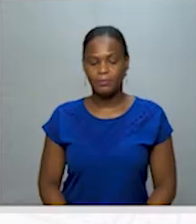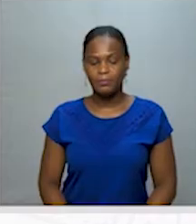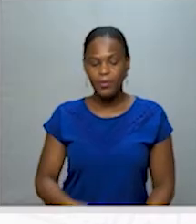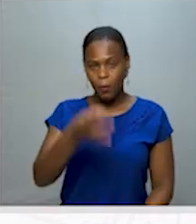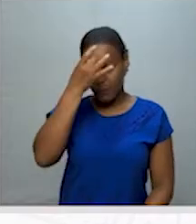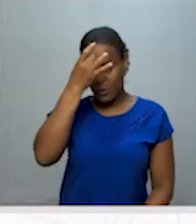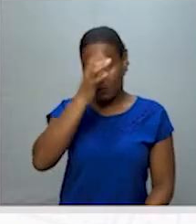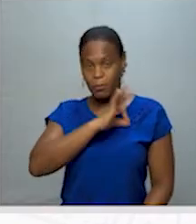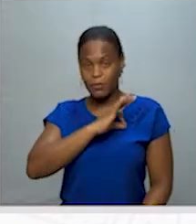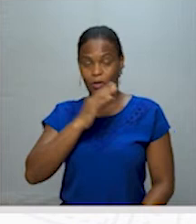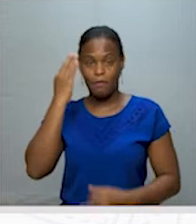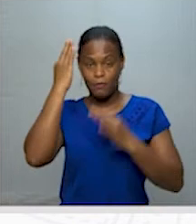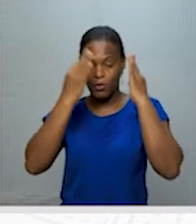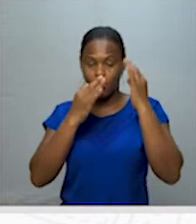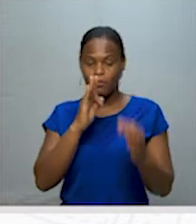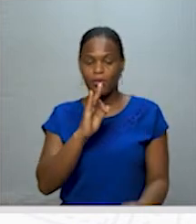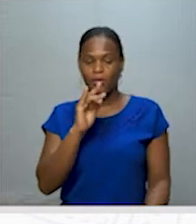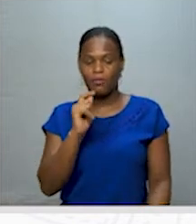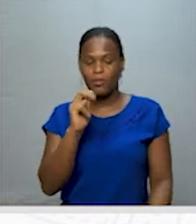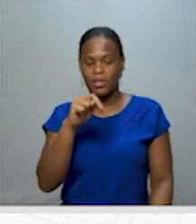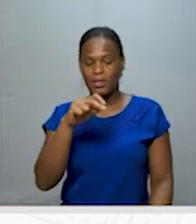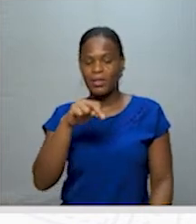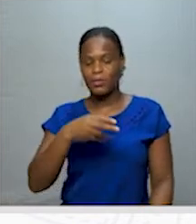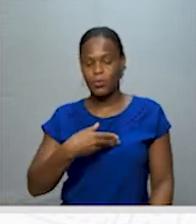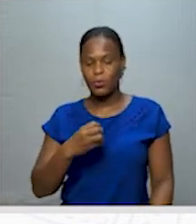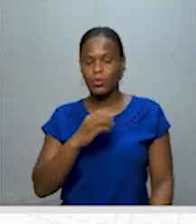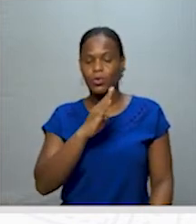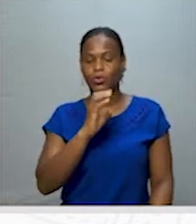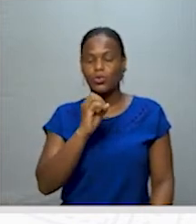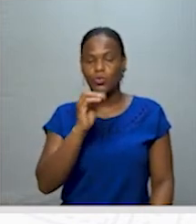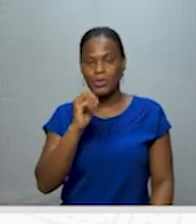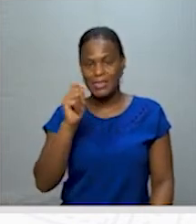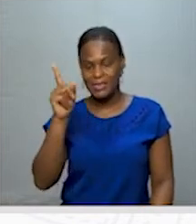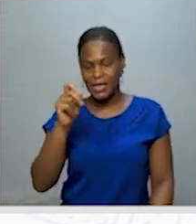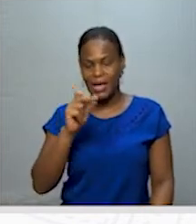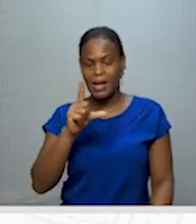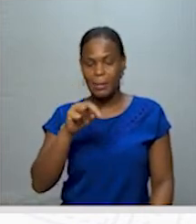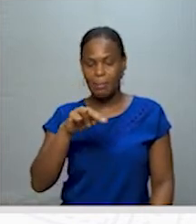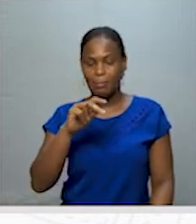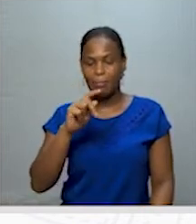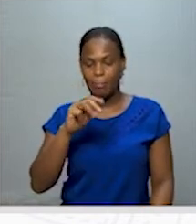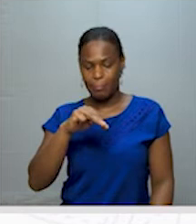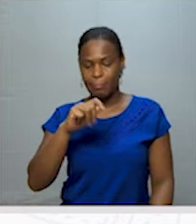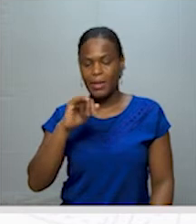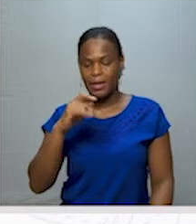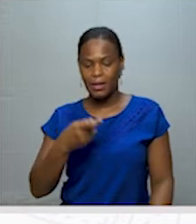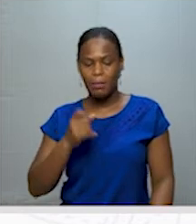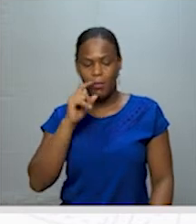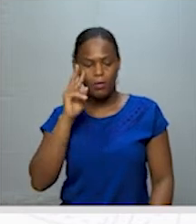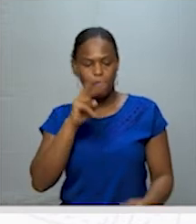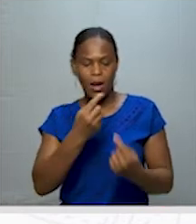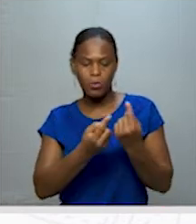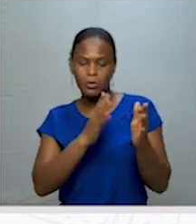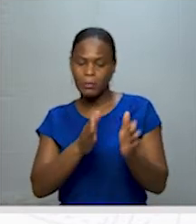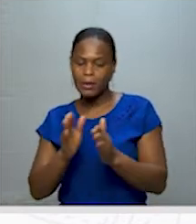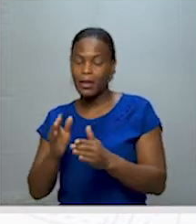Na opinião do professor e filósofo Fernando José de Almeida, podemos identificar as seguintes partes que geralmente